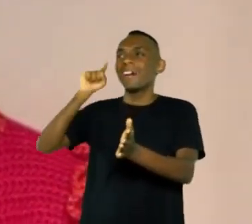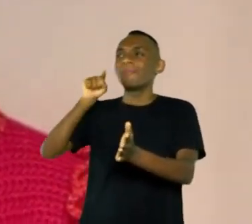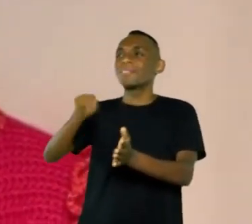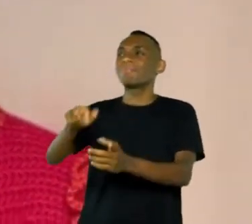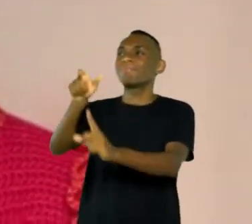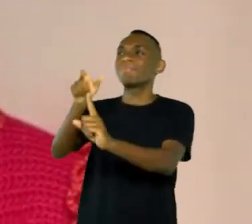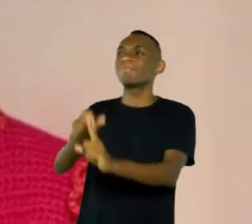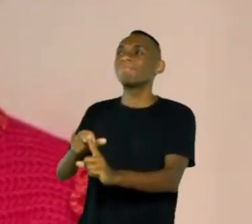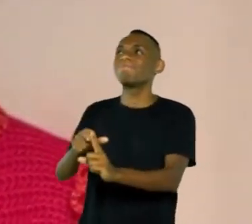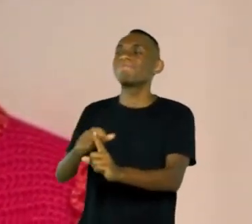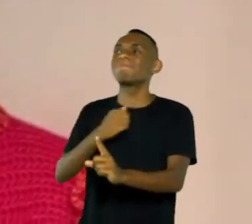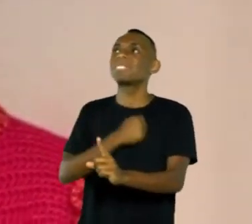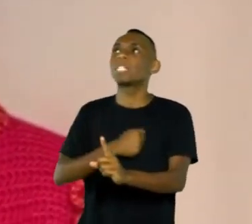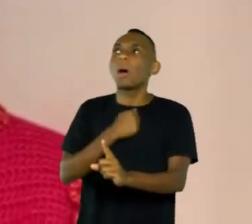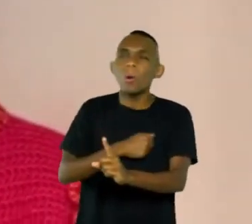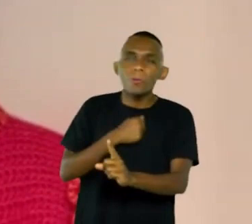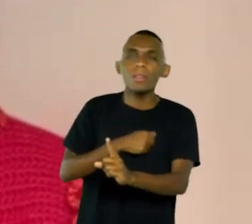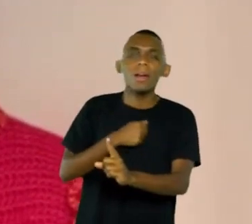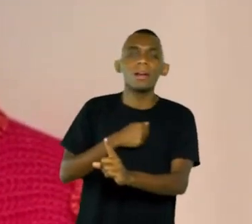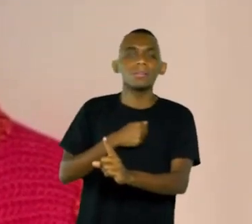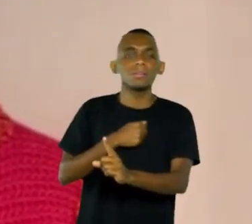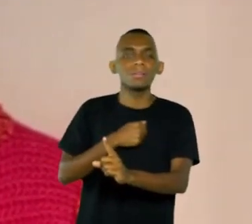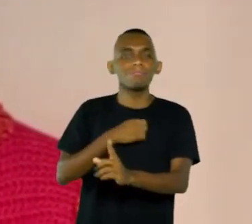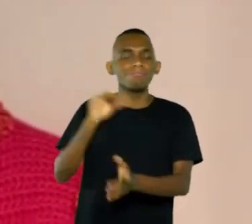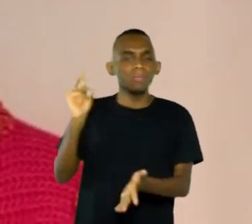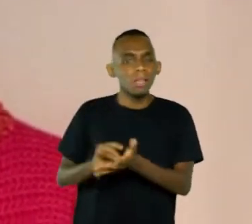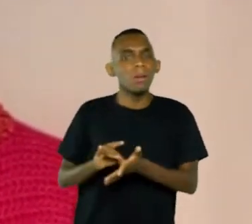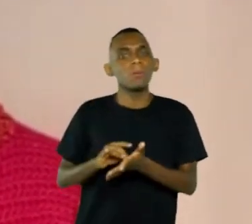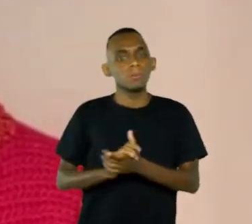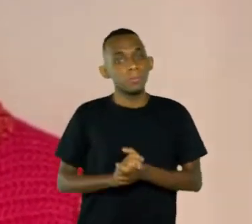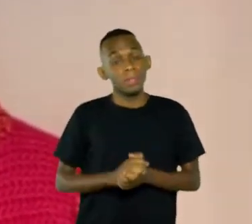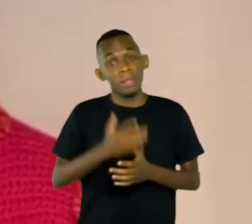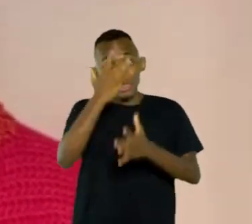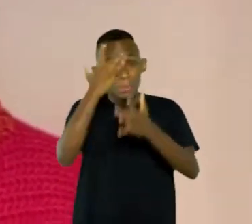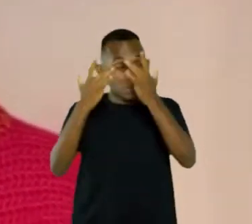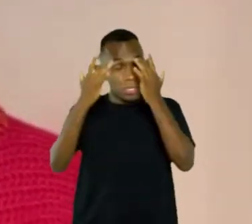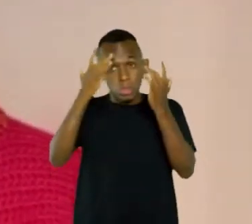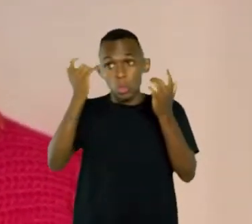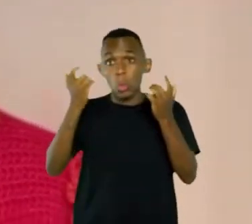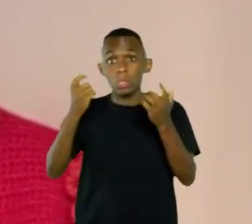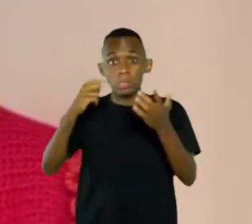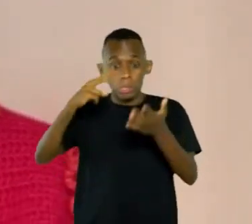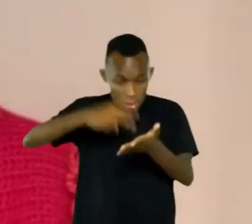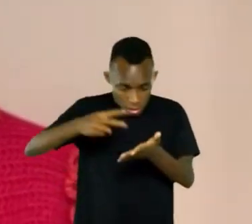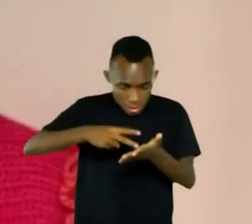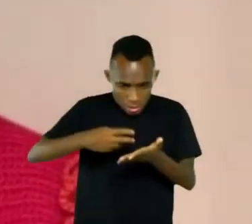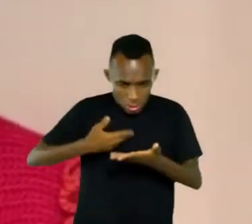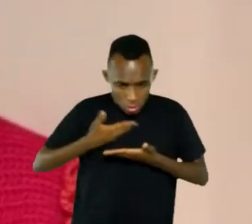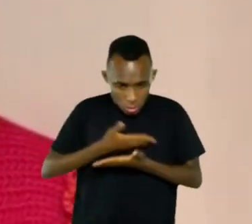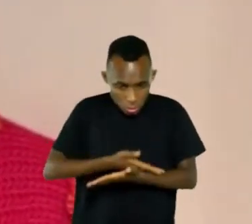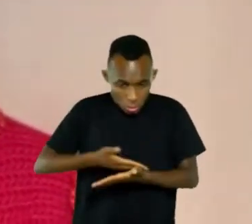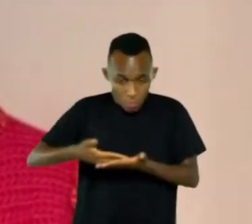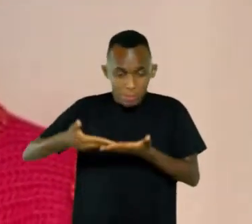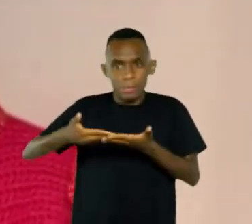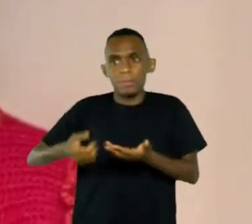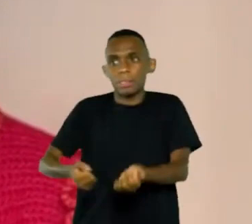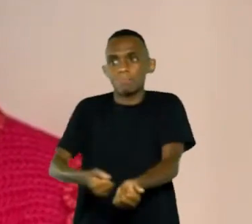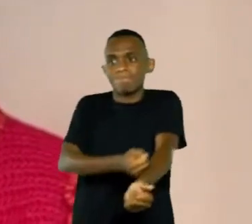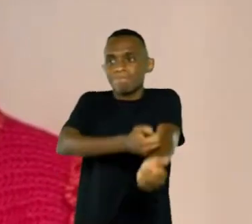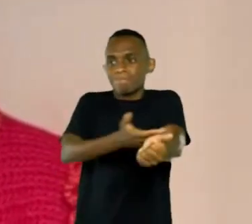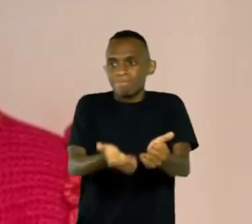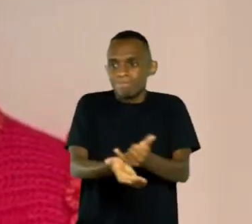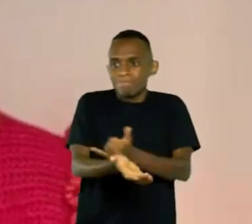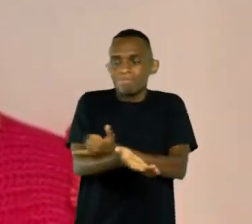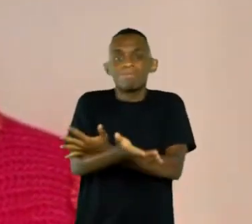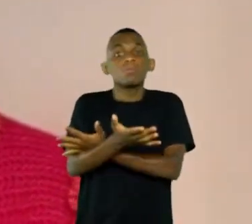foi muito transformador, porque as pessoas começaram a se emocionar e não eram pessoas que conheciam a minha história só, eram pessoas